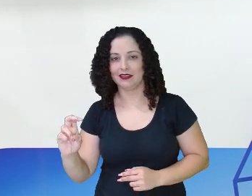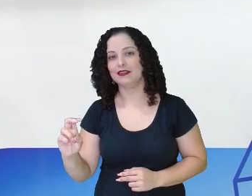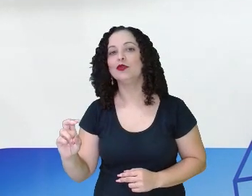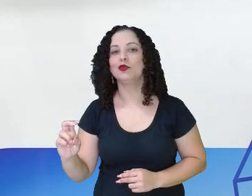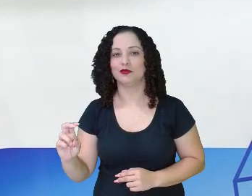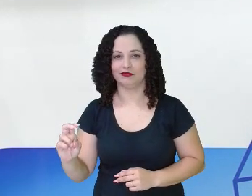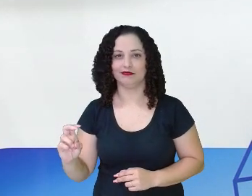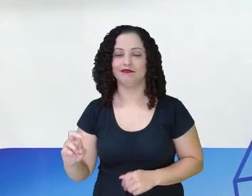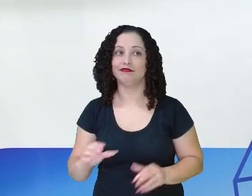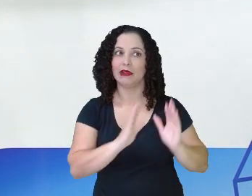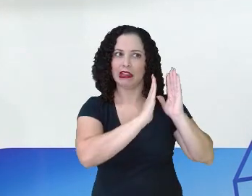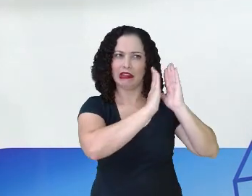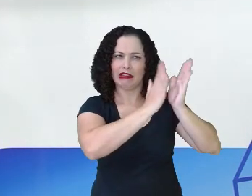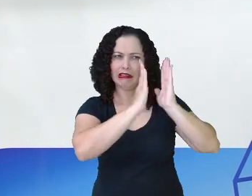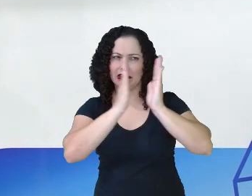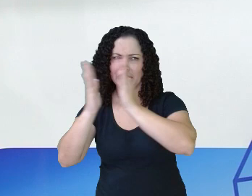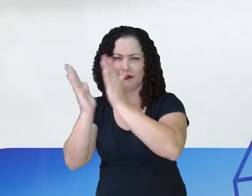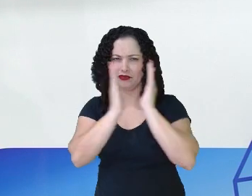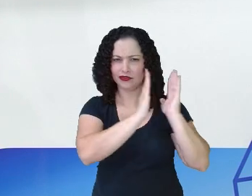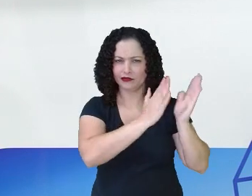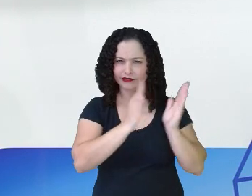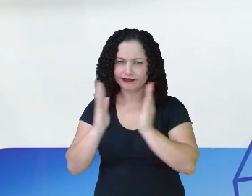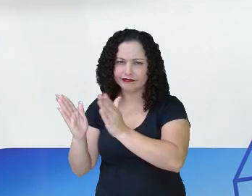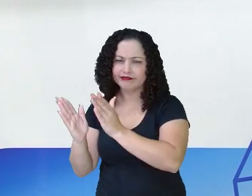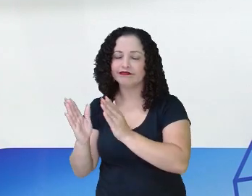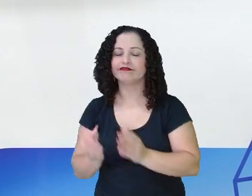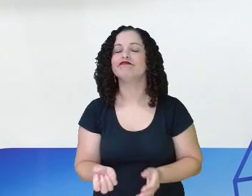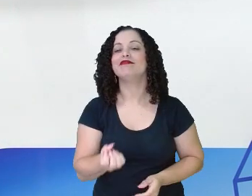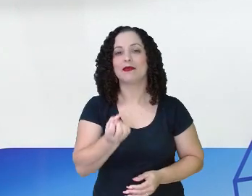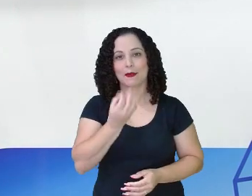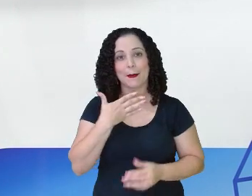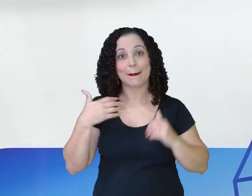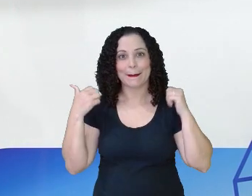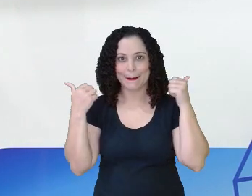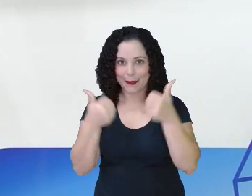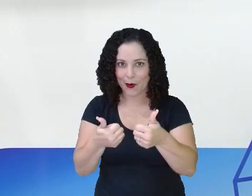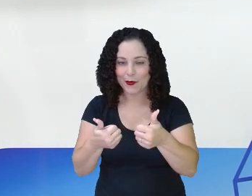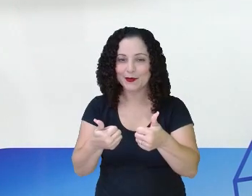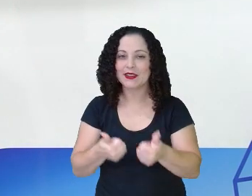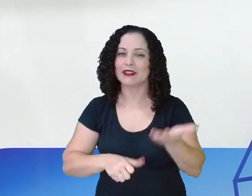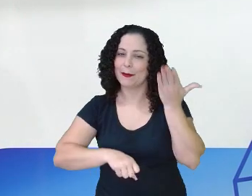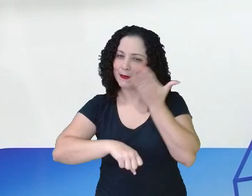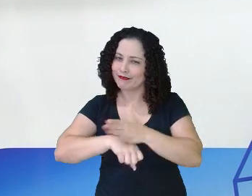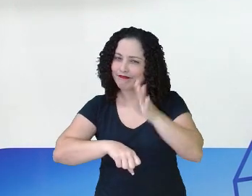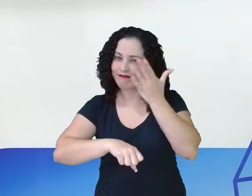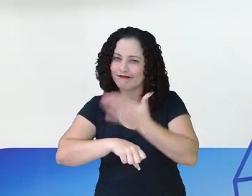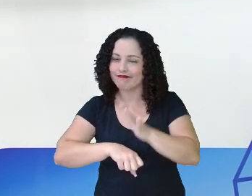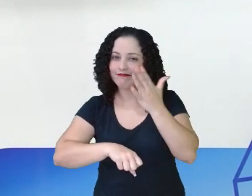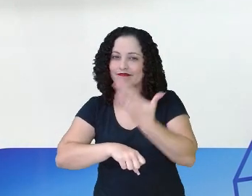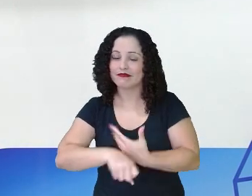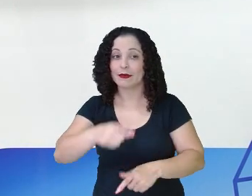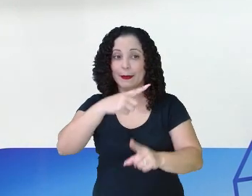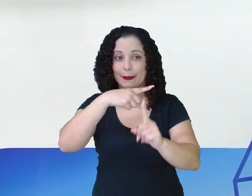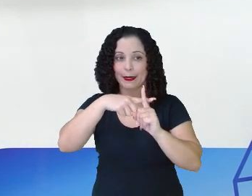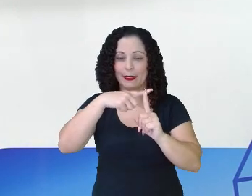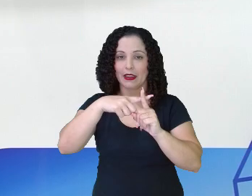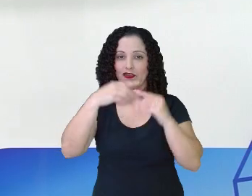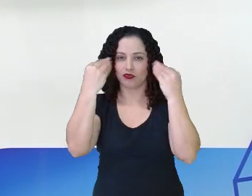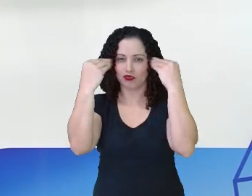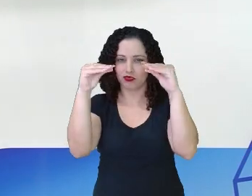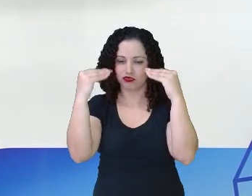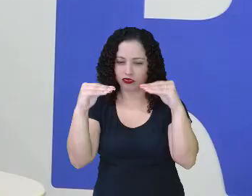535 livros. Muito bom, né? Muito boa essa prática de adição. E aí, professora,